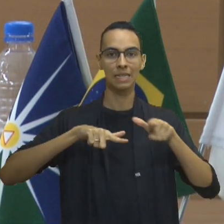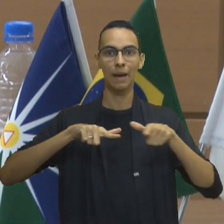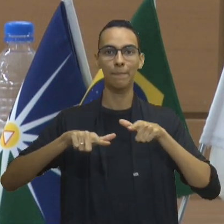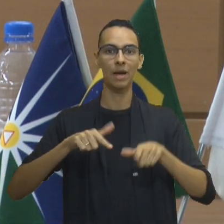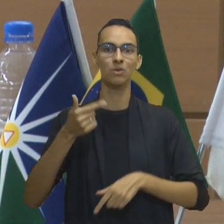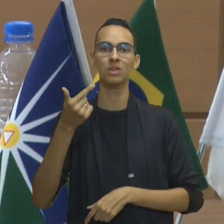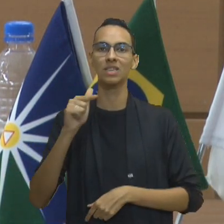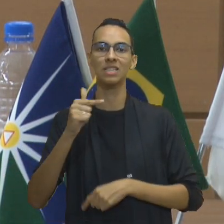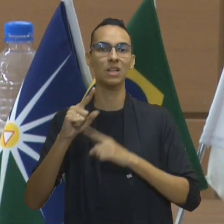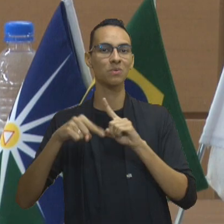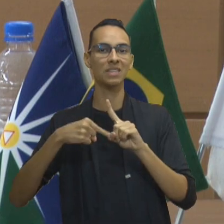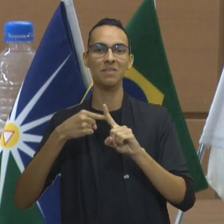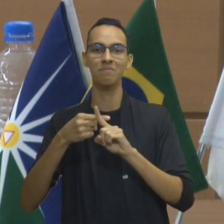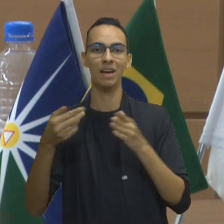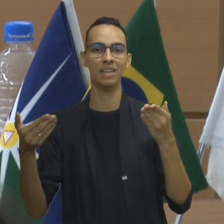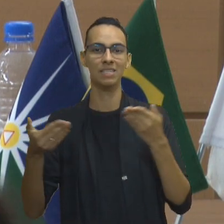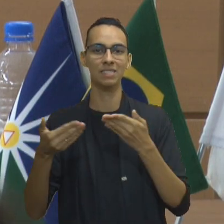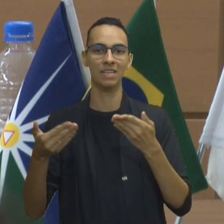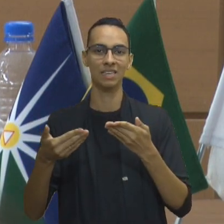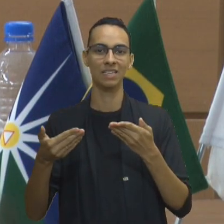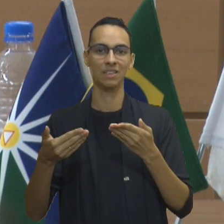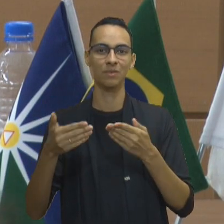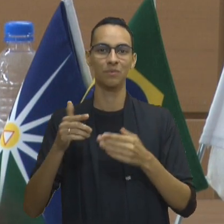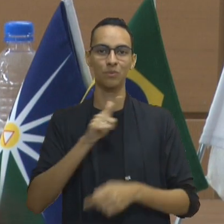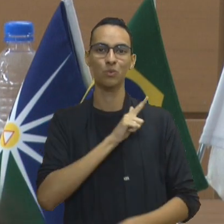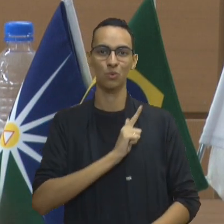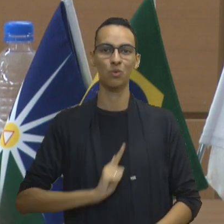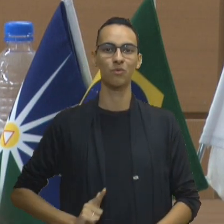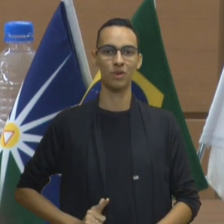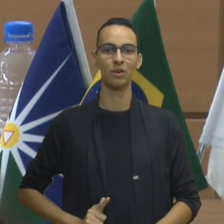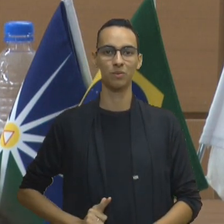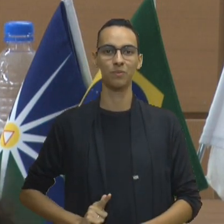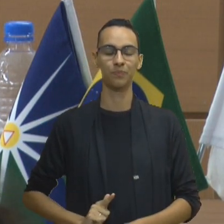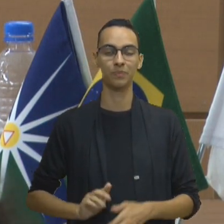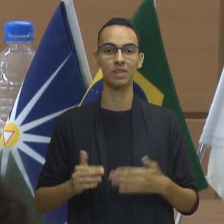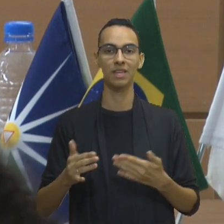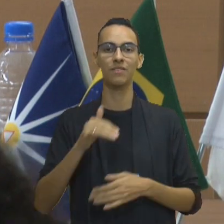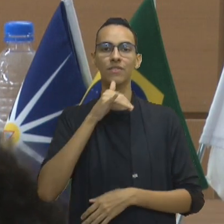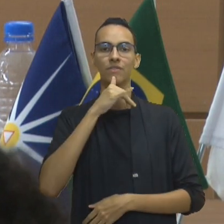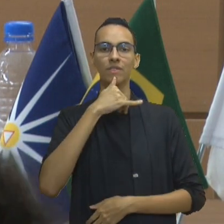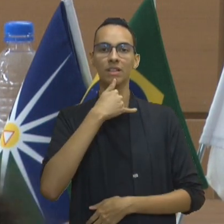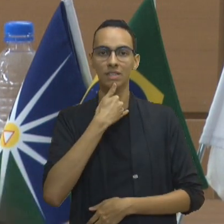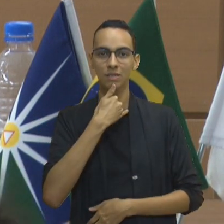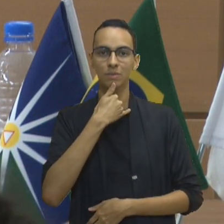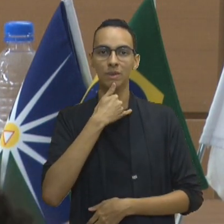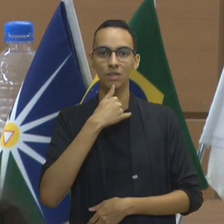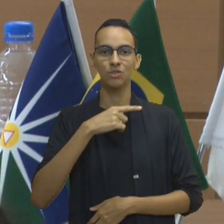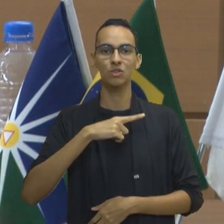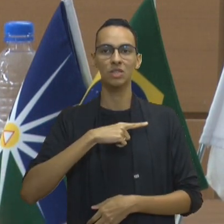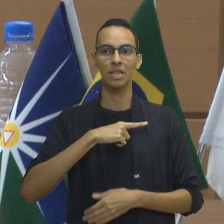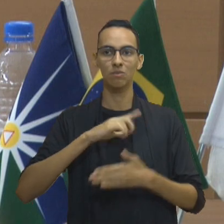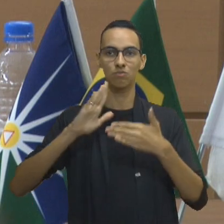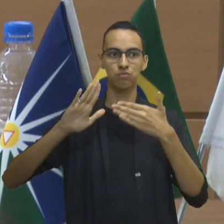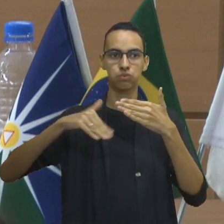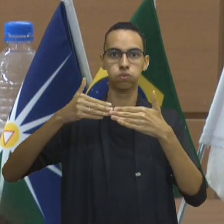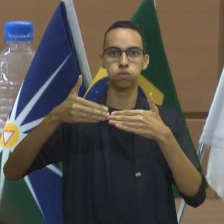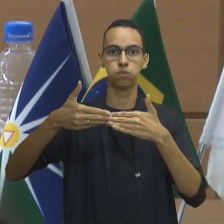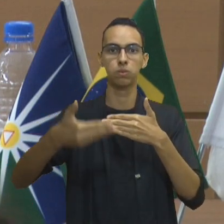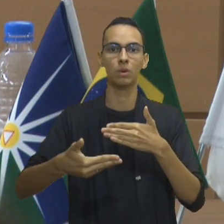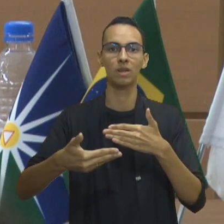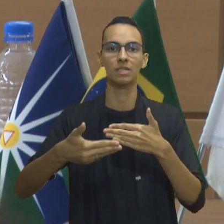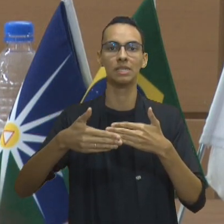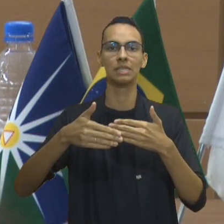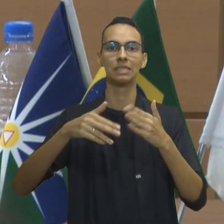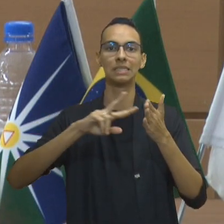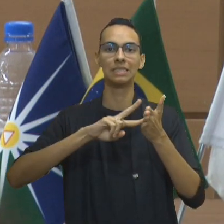extintas pelo governo federal. Infelizmente, isso acarretará uma redução significativa